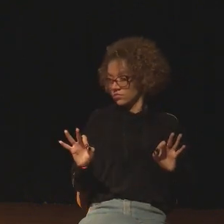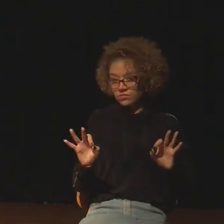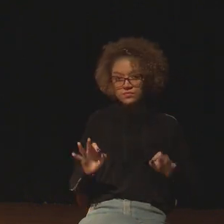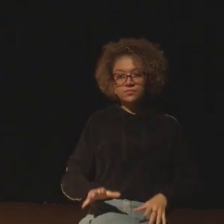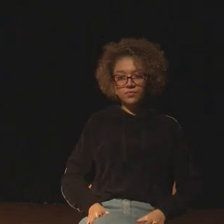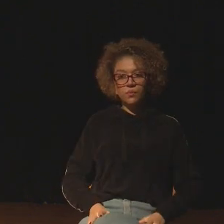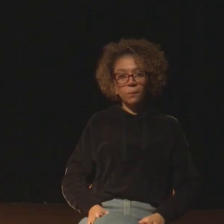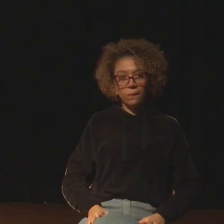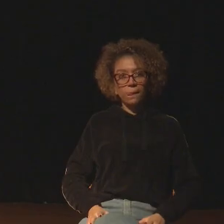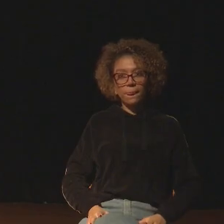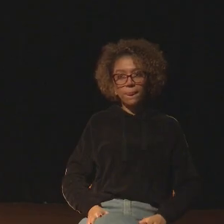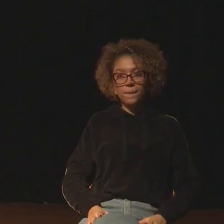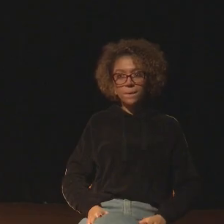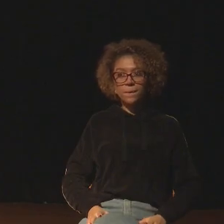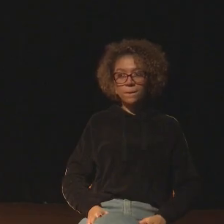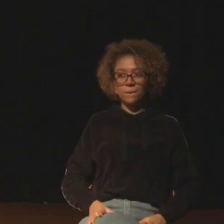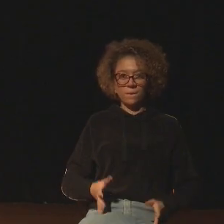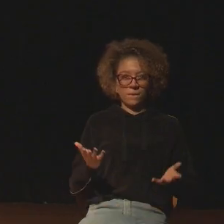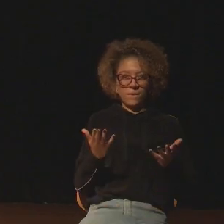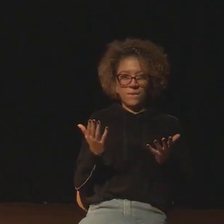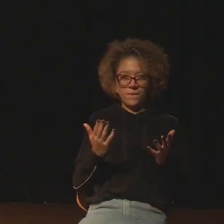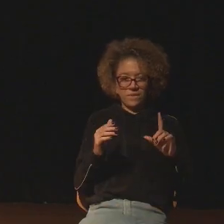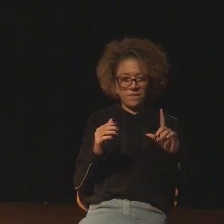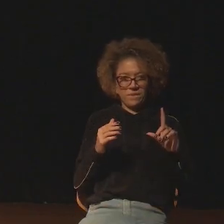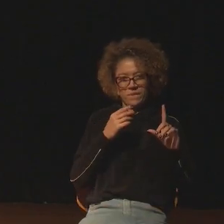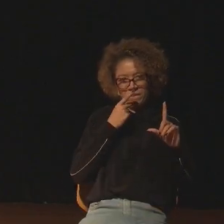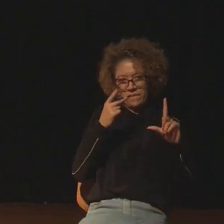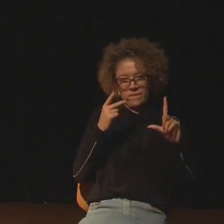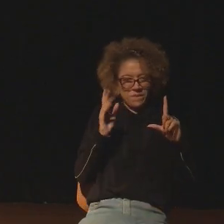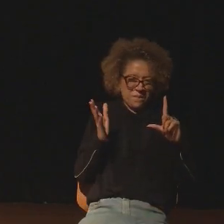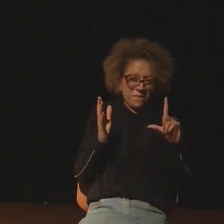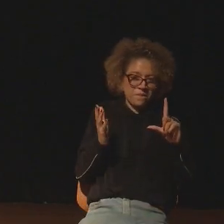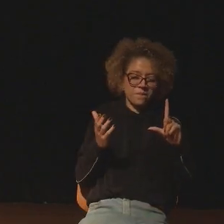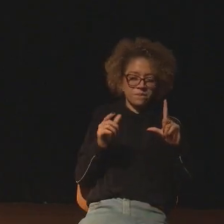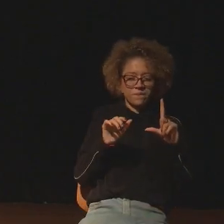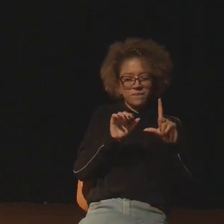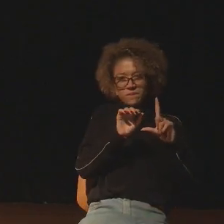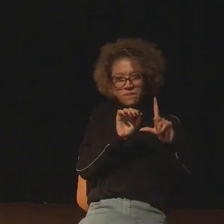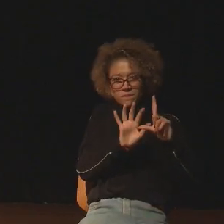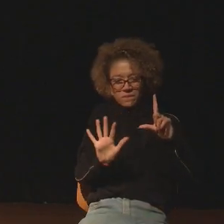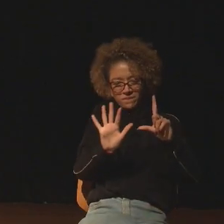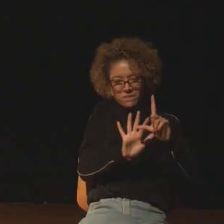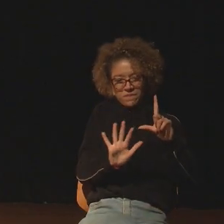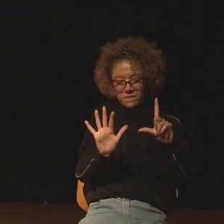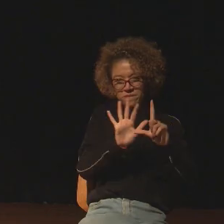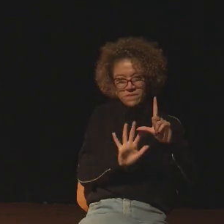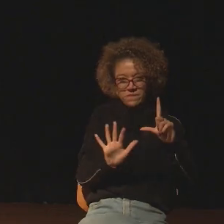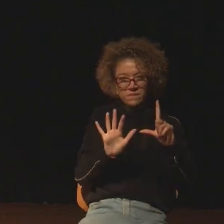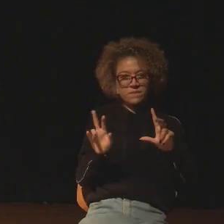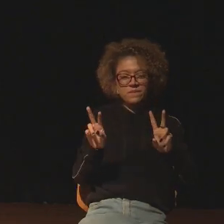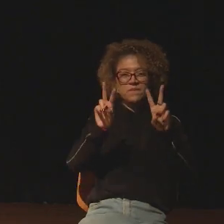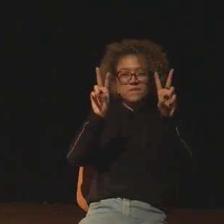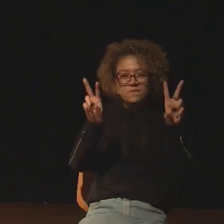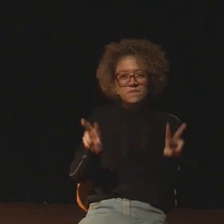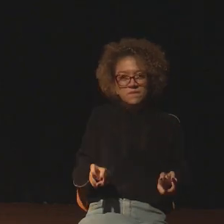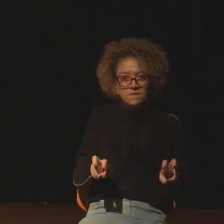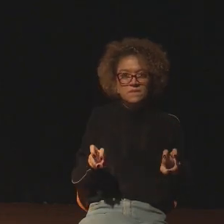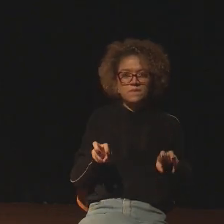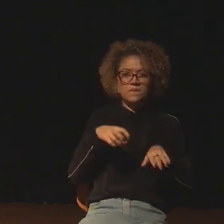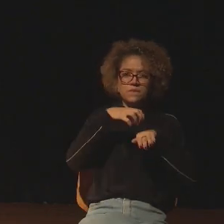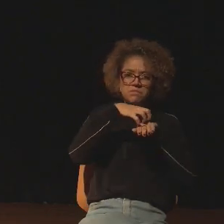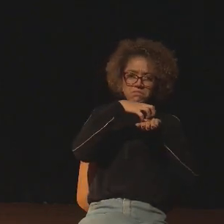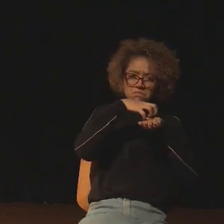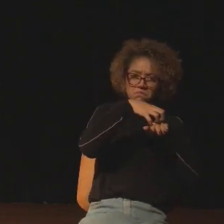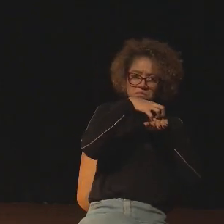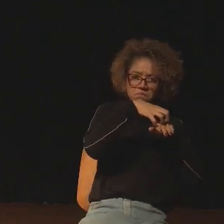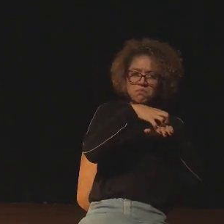aqui, chegando na parte de baixo, para concluir, como eu já mencionei, tem as paradas, as vagas e paradas de veículos, sejam coletivos